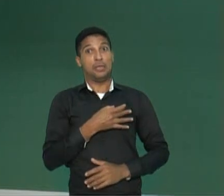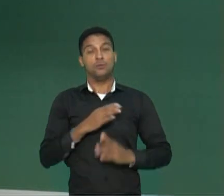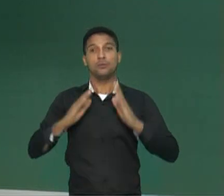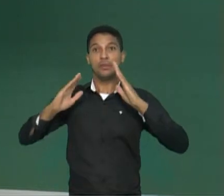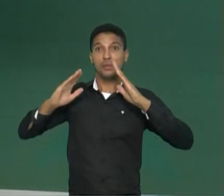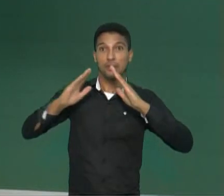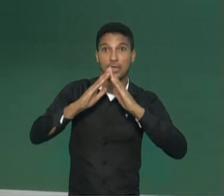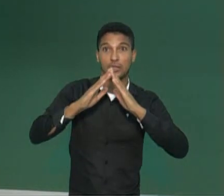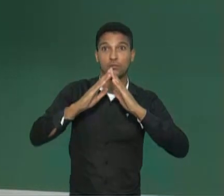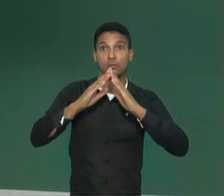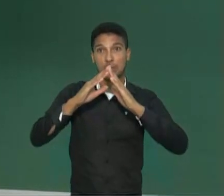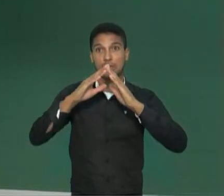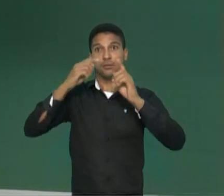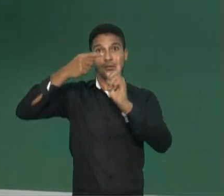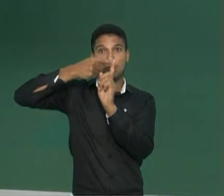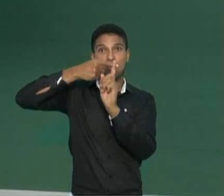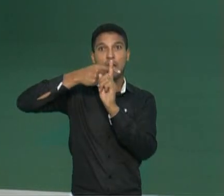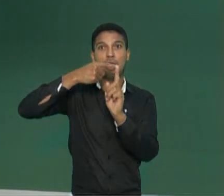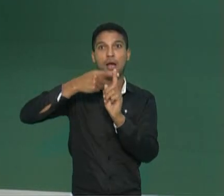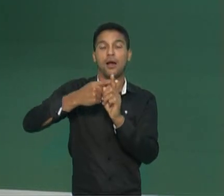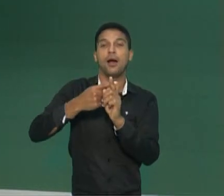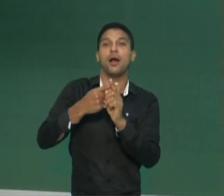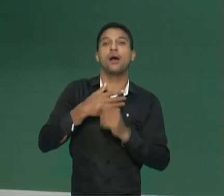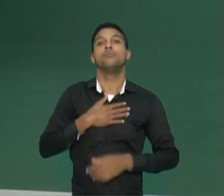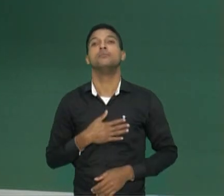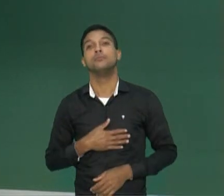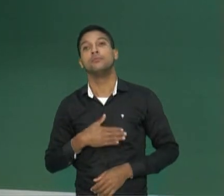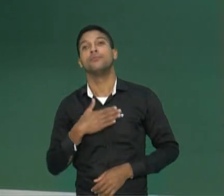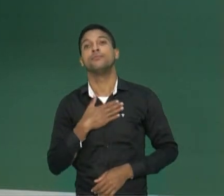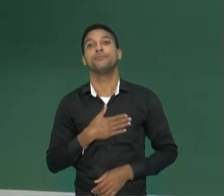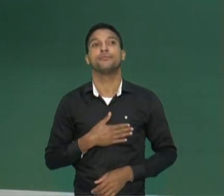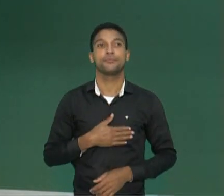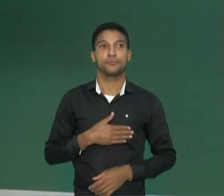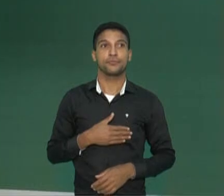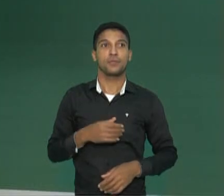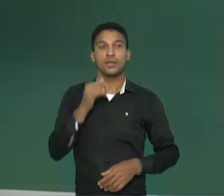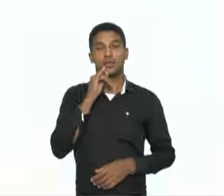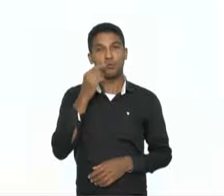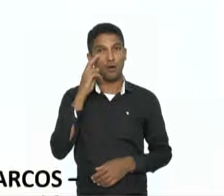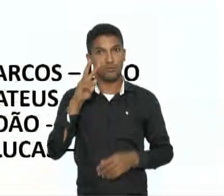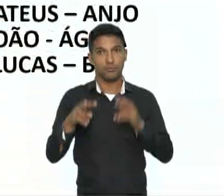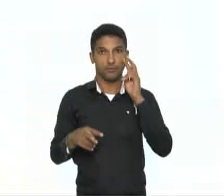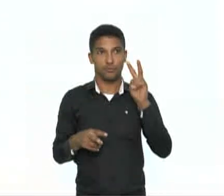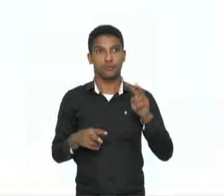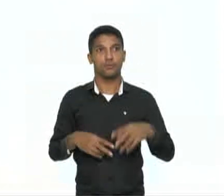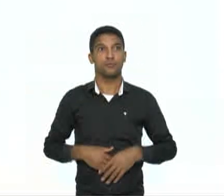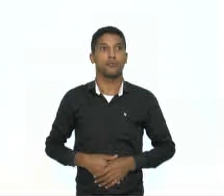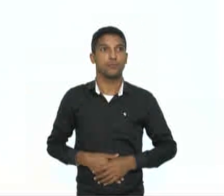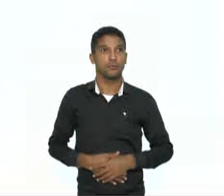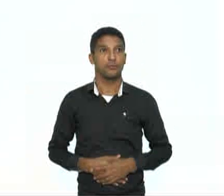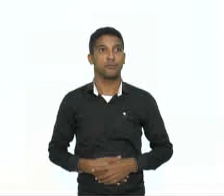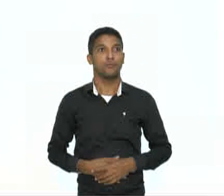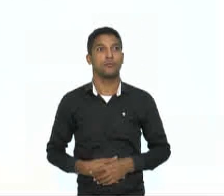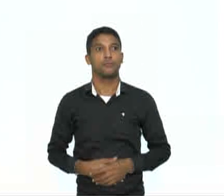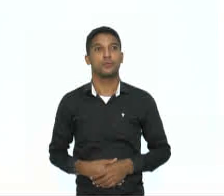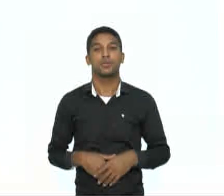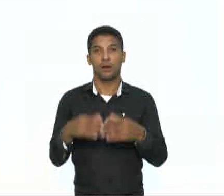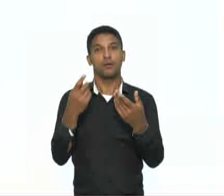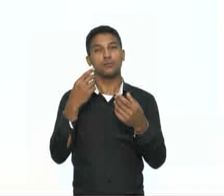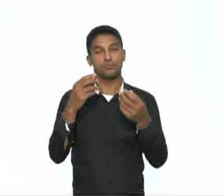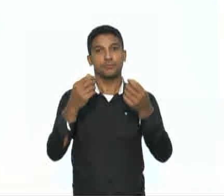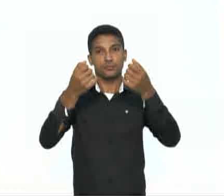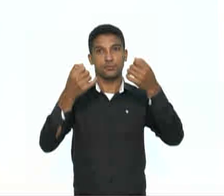Sempre assim. Então a gente tinha o Panteão Real, que a gente falou já aqui, ó, da igreja de São Isidoro. A gente falou de São Marcos o Leão,